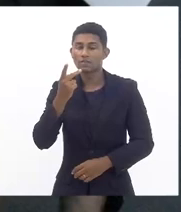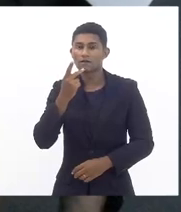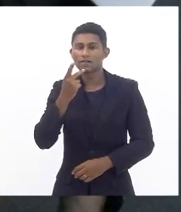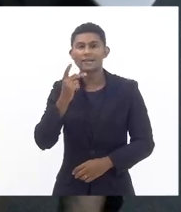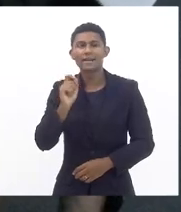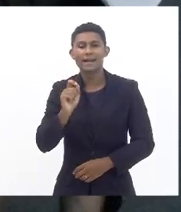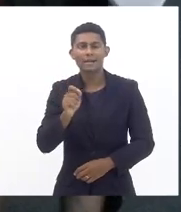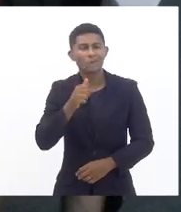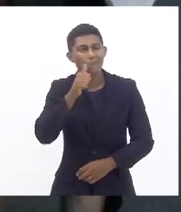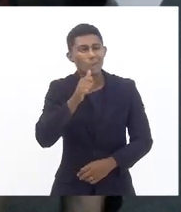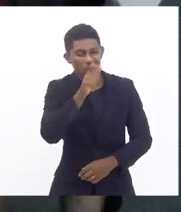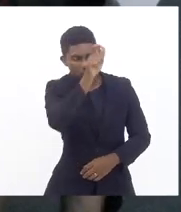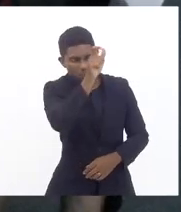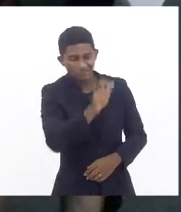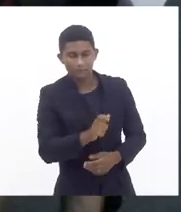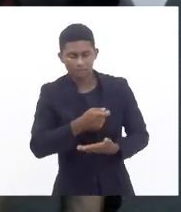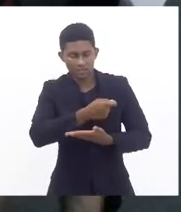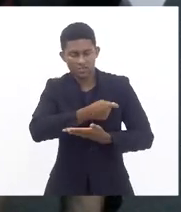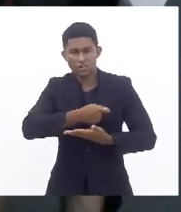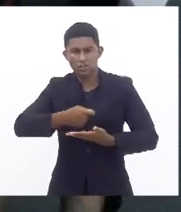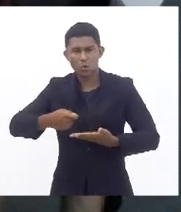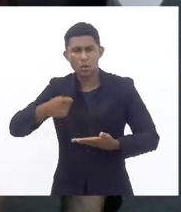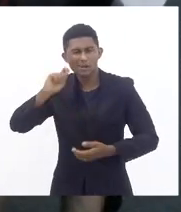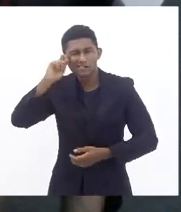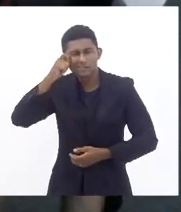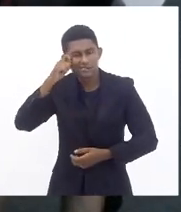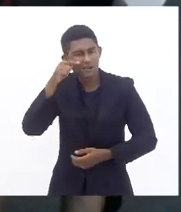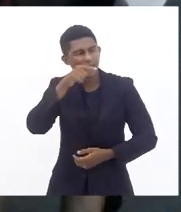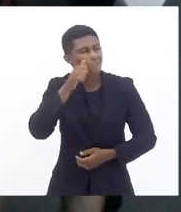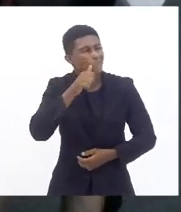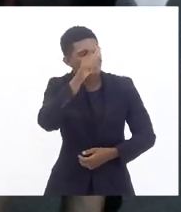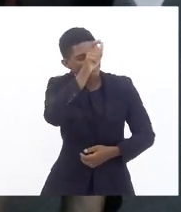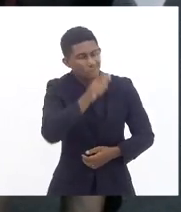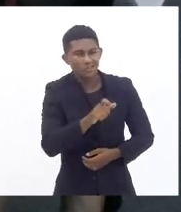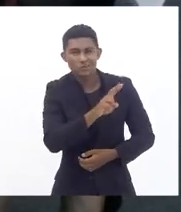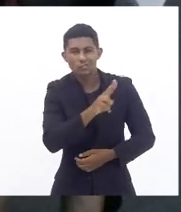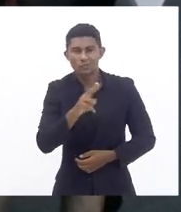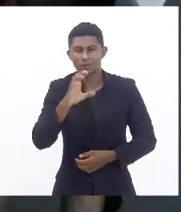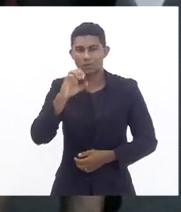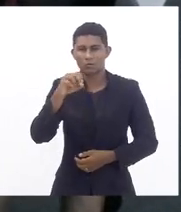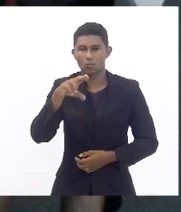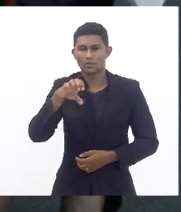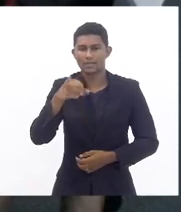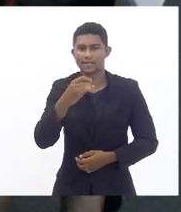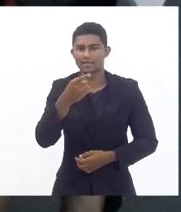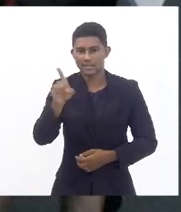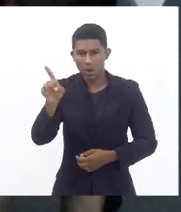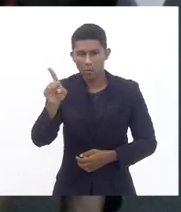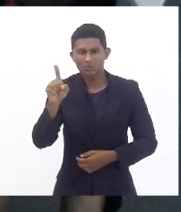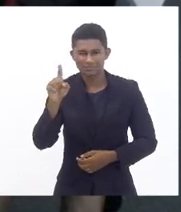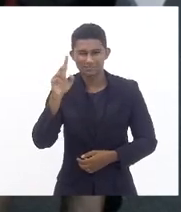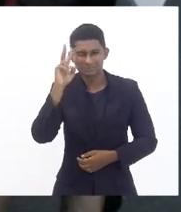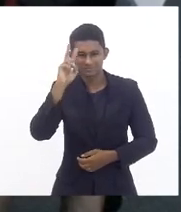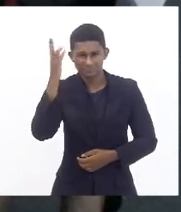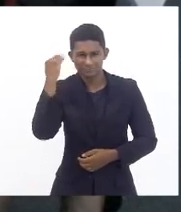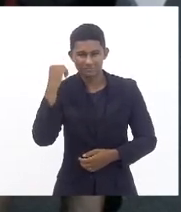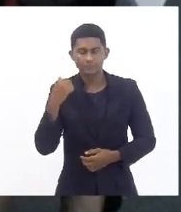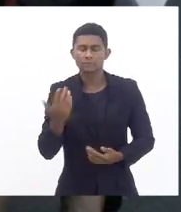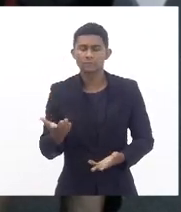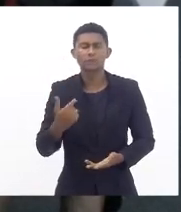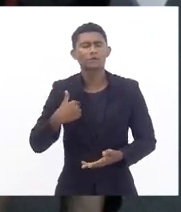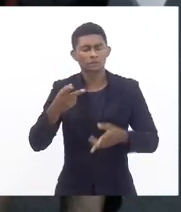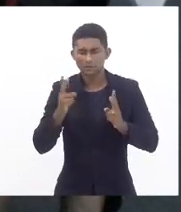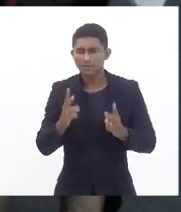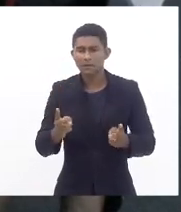brasileira, negra, virtuosa da literatura contemporânea, Conceição Evaristo. E eu tenho por hábito, presidente Jair Bittencourt,